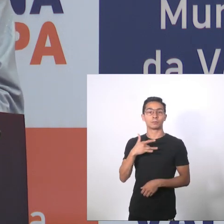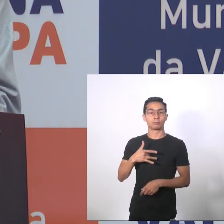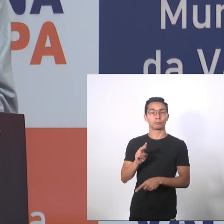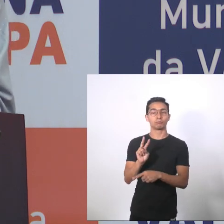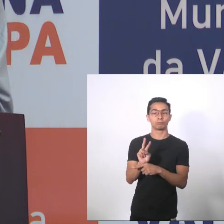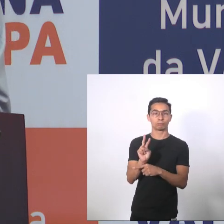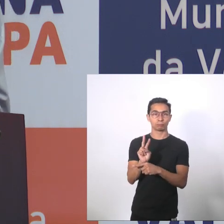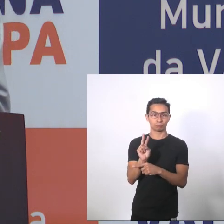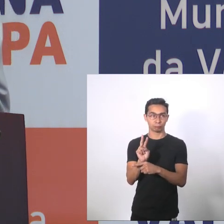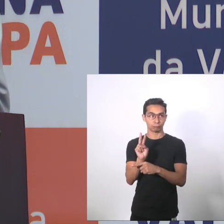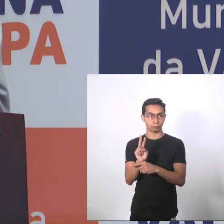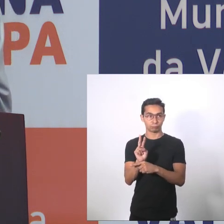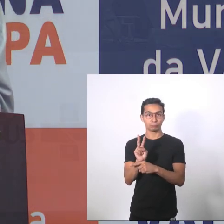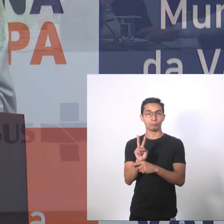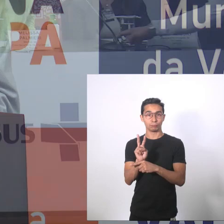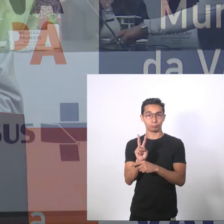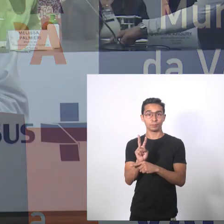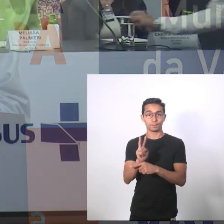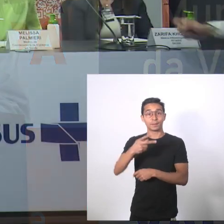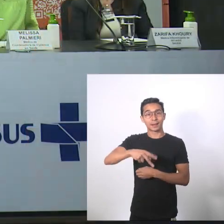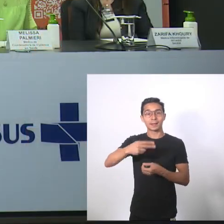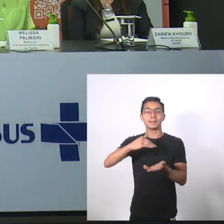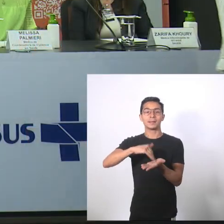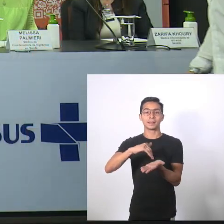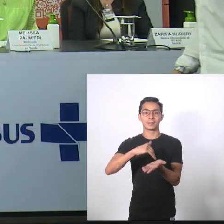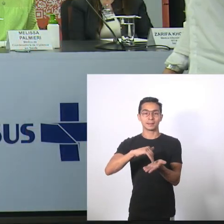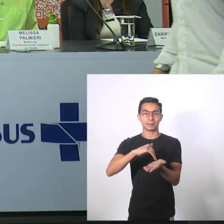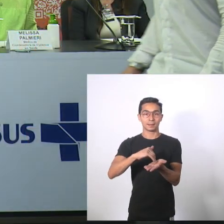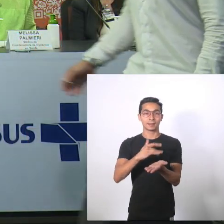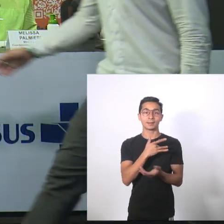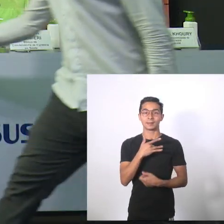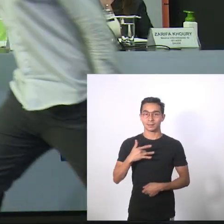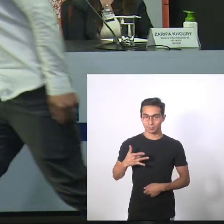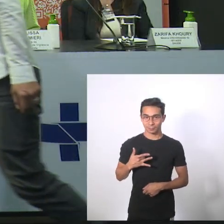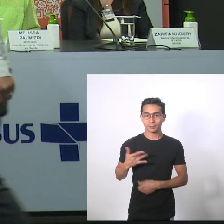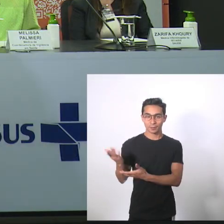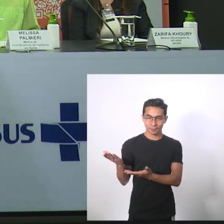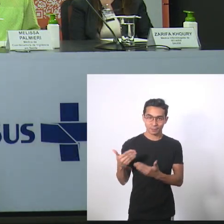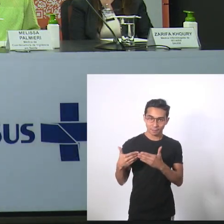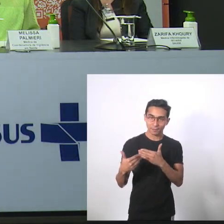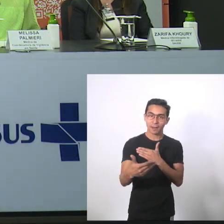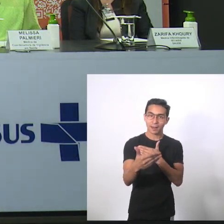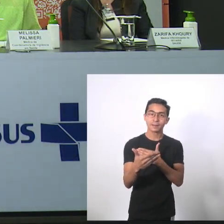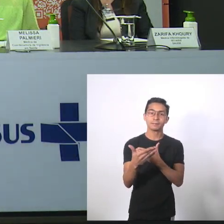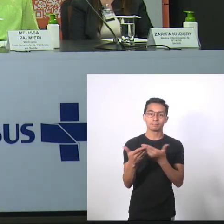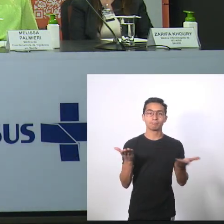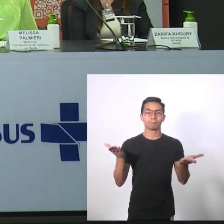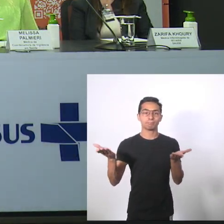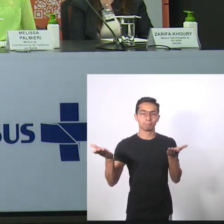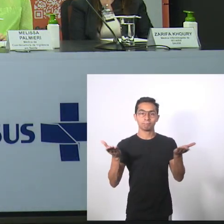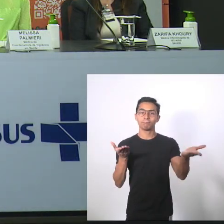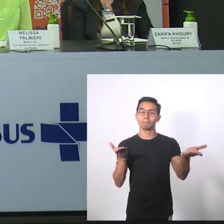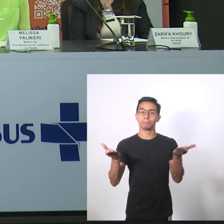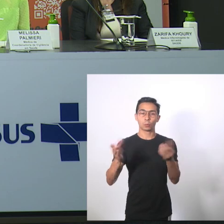Vigilância em Saúde da Secretaria Municipal da Saúde, para a condução desta capacitação.